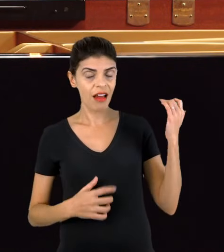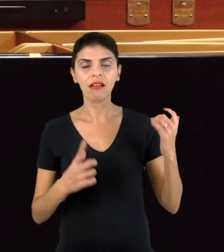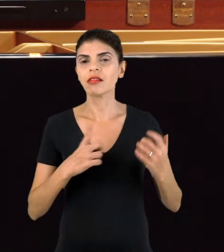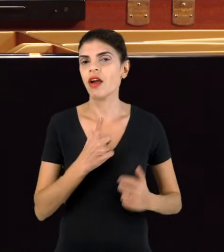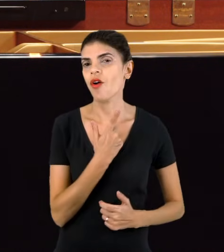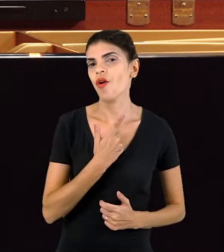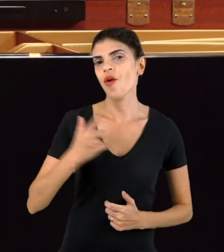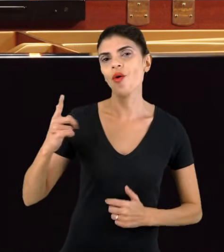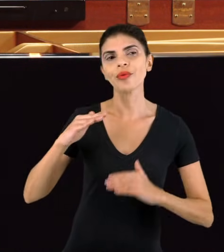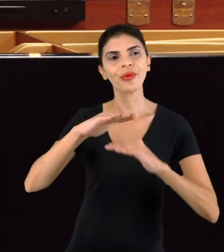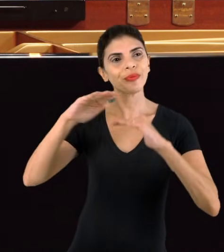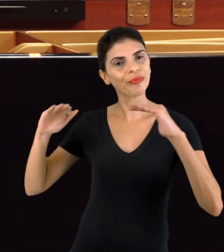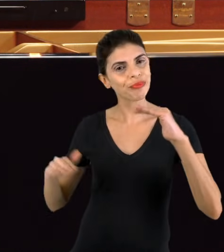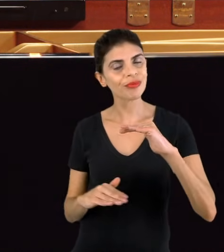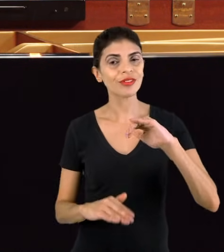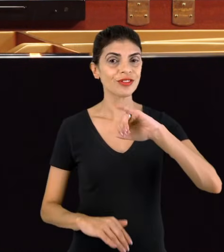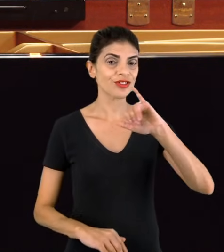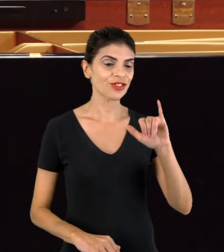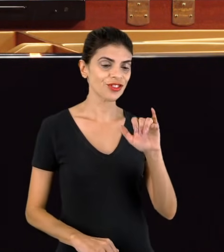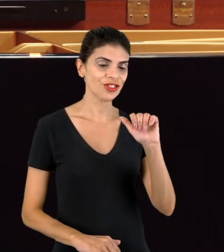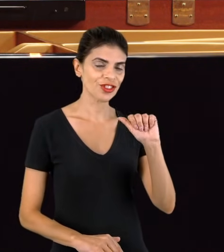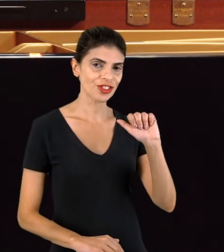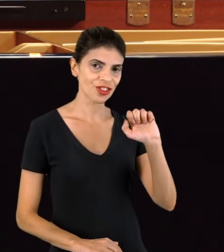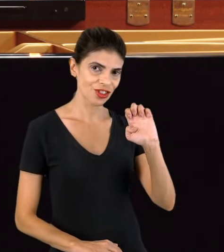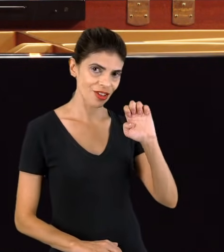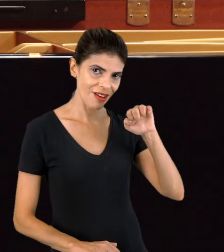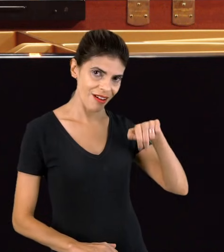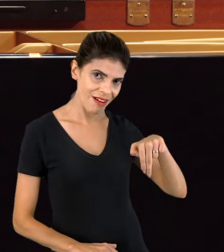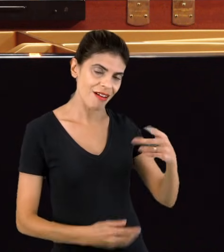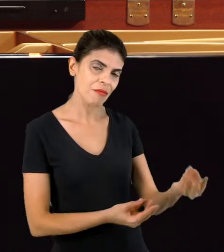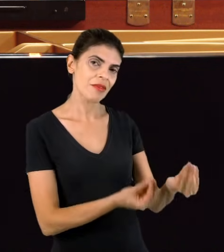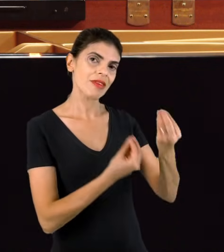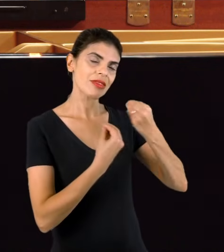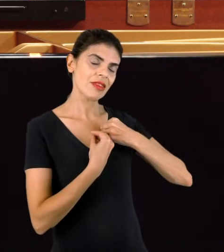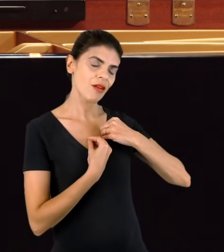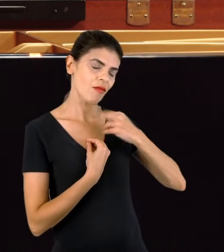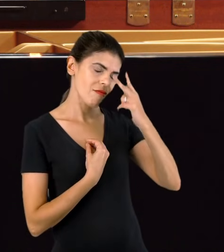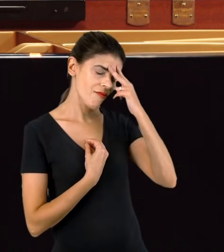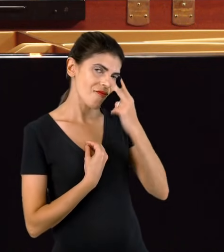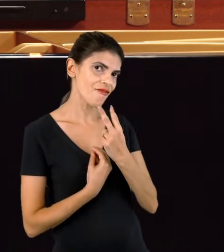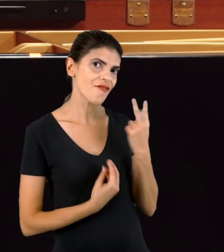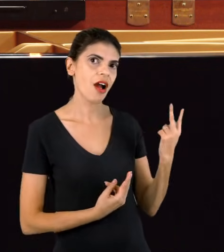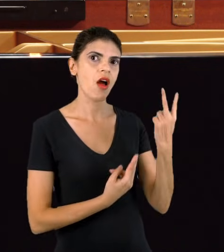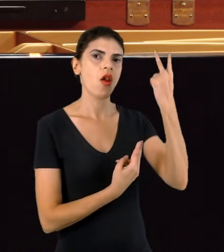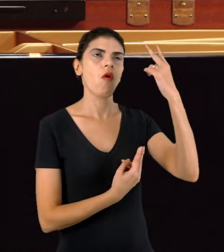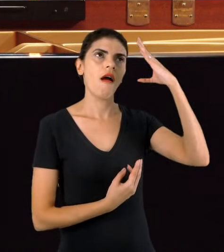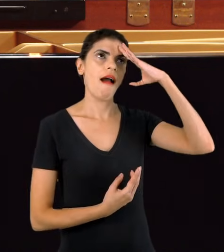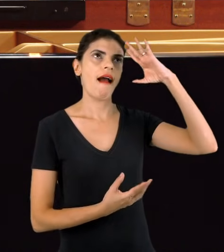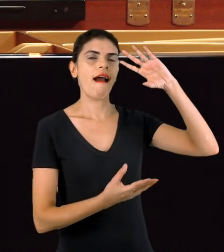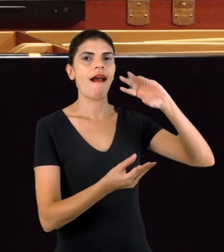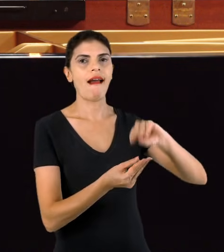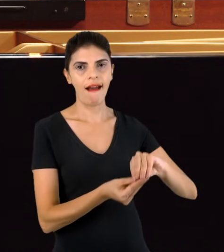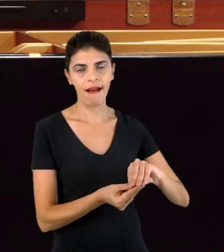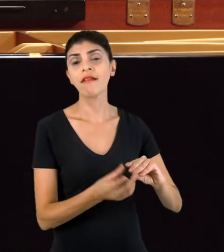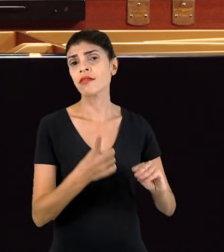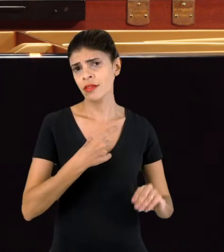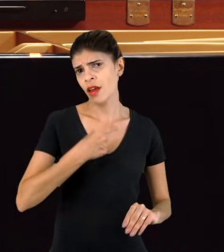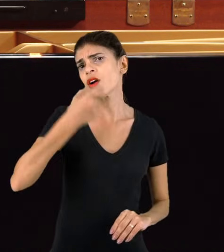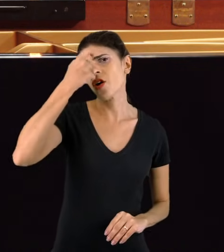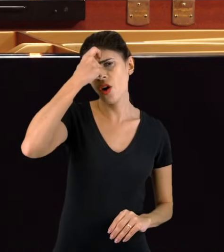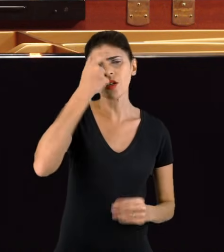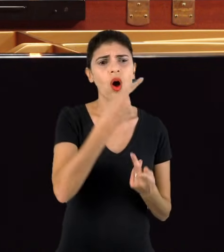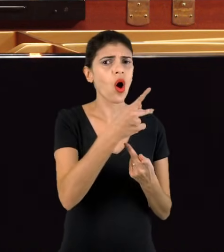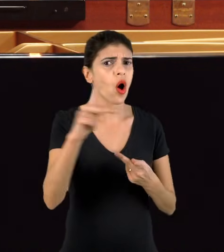guitarra vai estar em uma outra camada. Então o Jean me trouxe muito essa consciência de entender o valor do outro. Né? Cara, existem